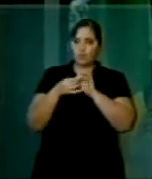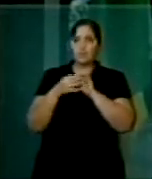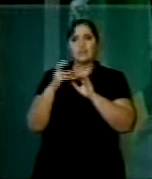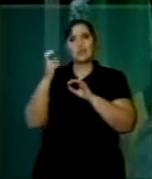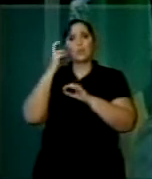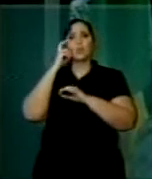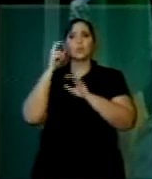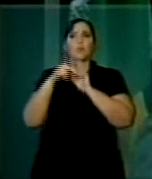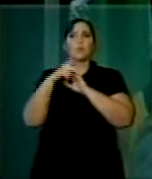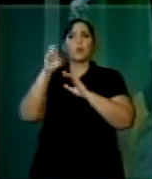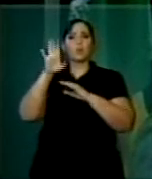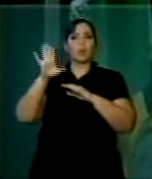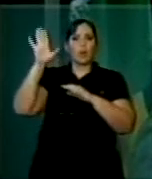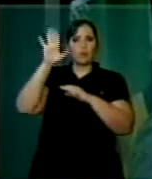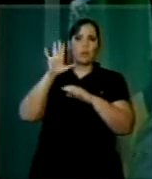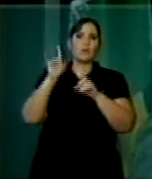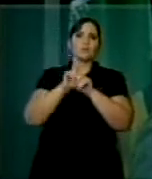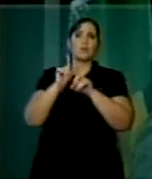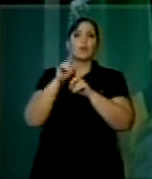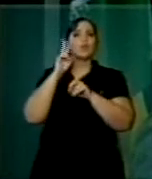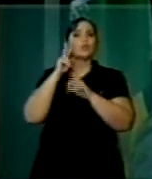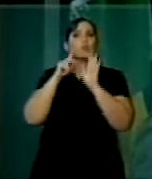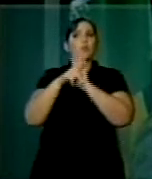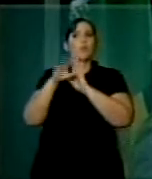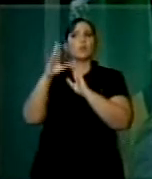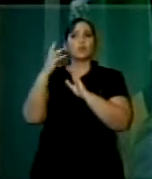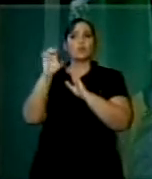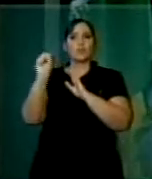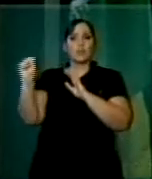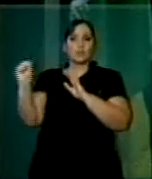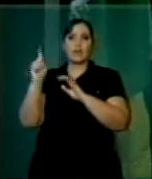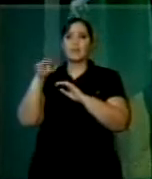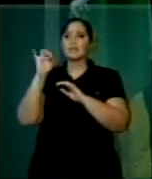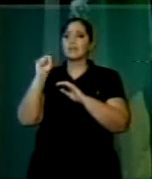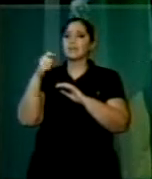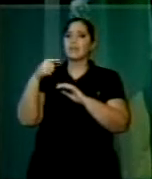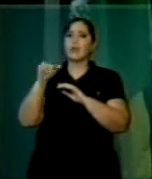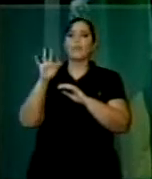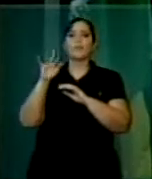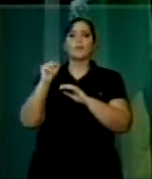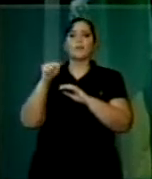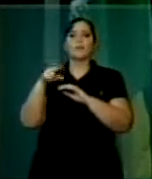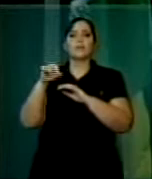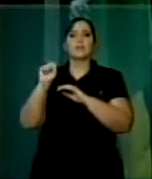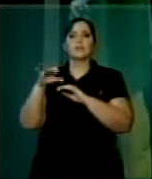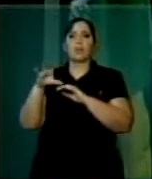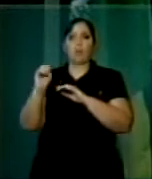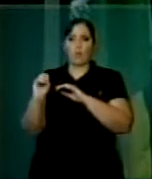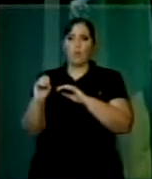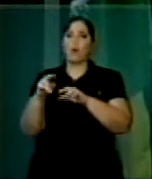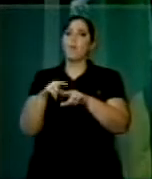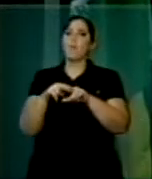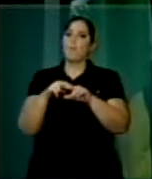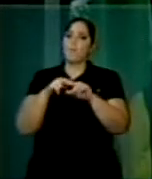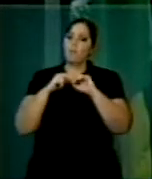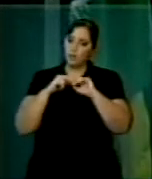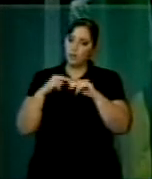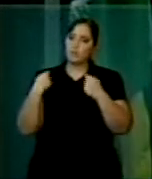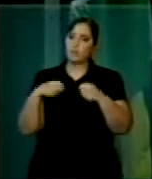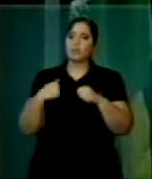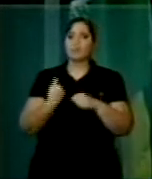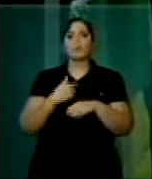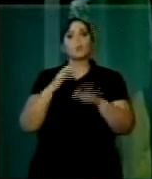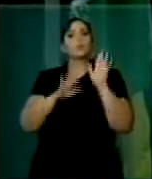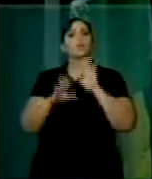culturalmente à região Nordeste, à história da Chesf, da Companhia Hidrelétrica São Francisco. Portanto, acho que há que se ter um certo cuidado com o